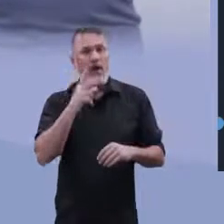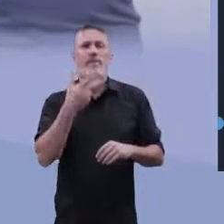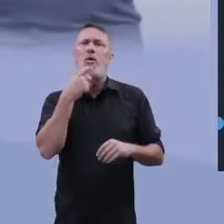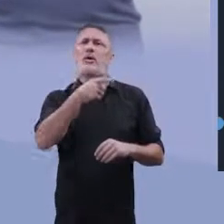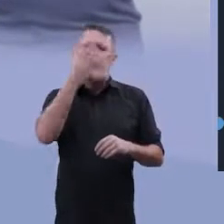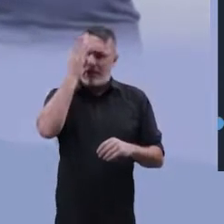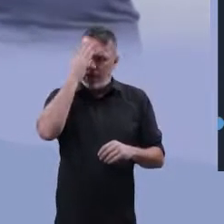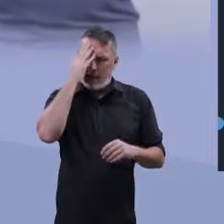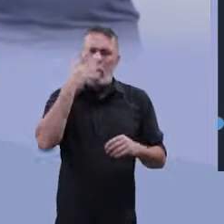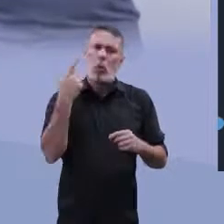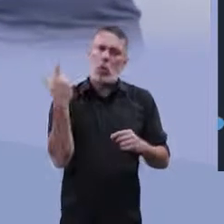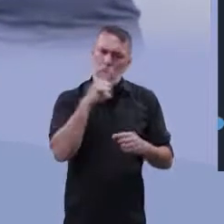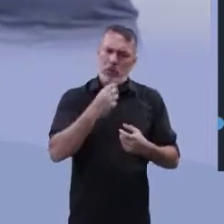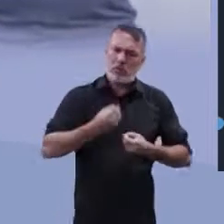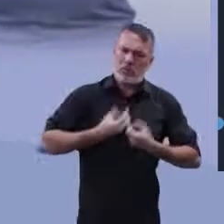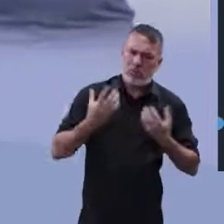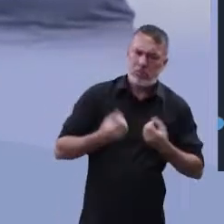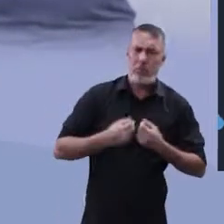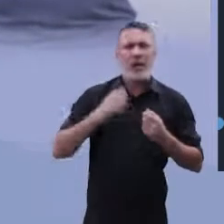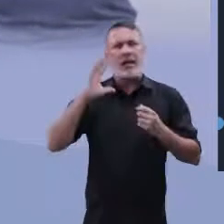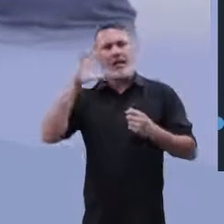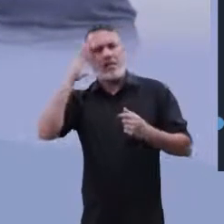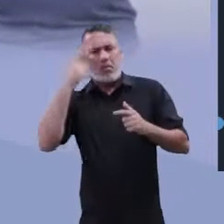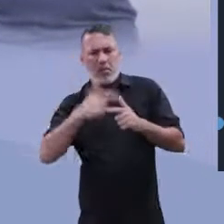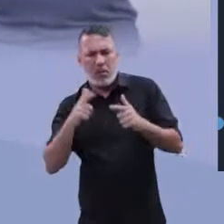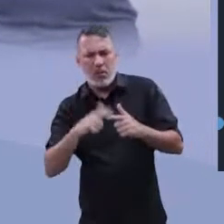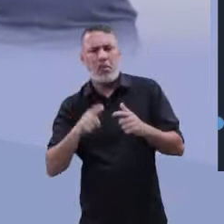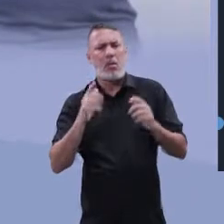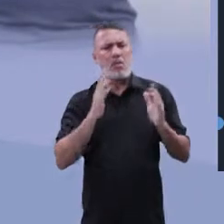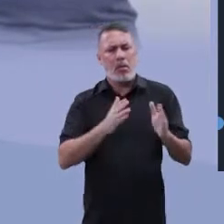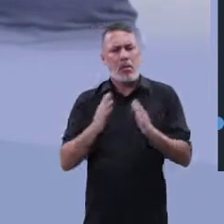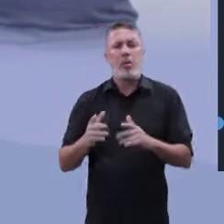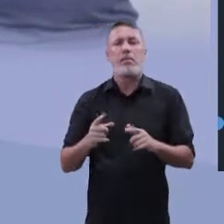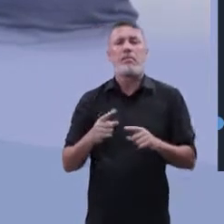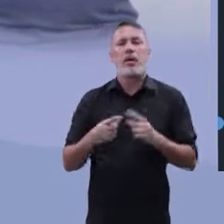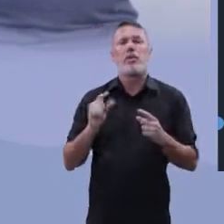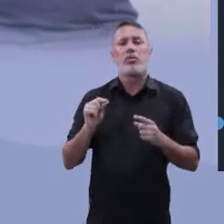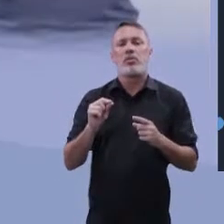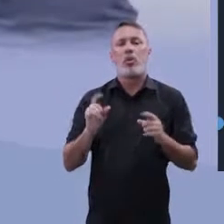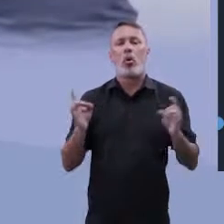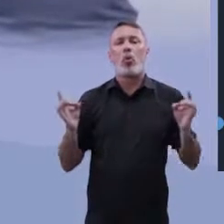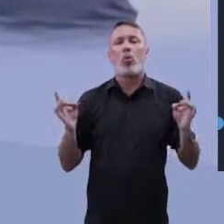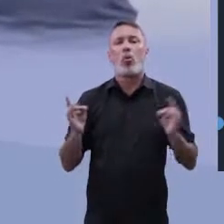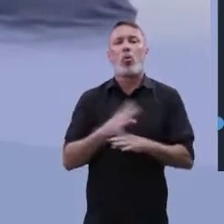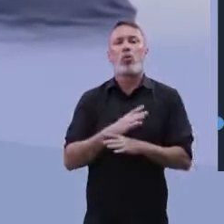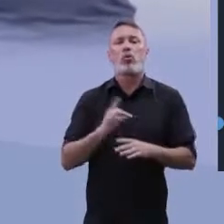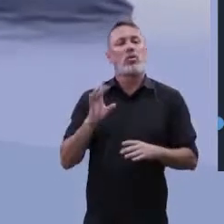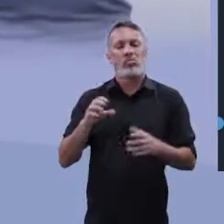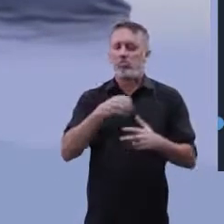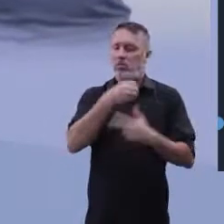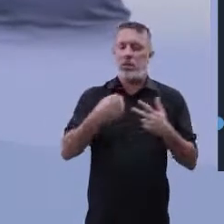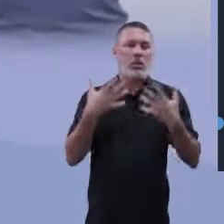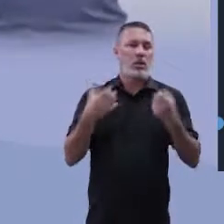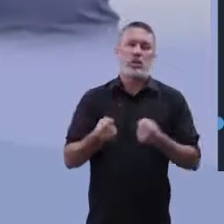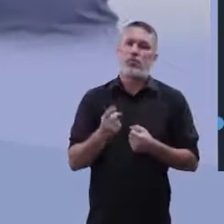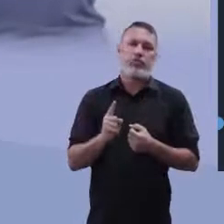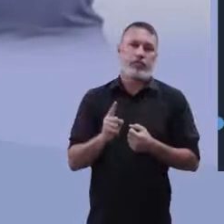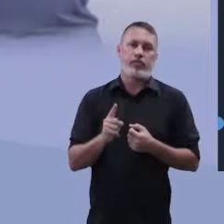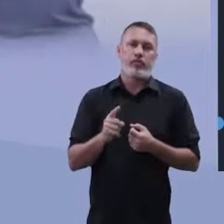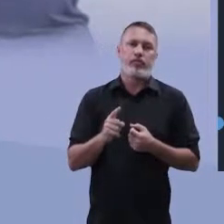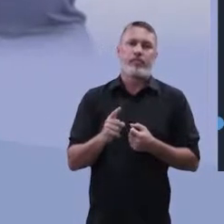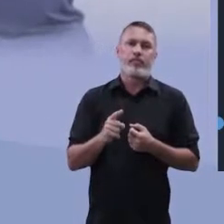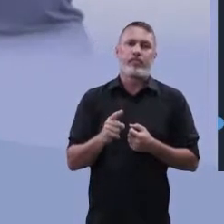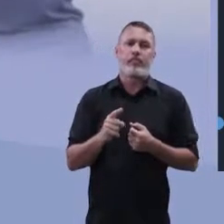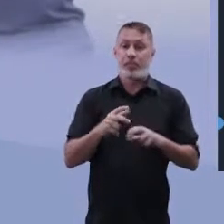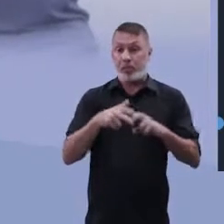conseguiu trabalhar a ideia ali de resolver o problema, a solução do problema, mas só colocou na conclusão. E o INEP não vai aceitar